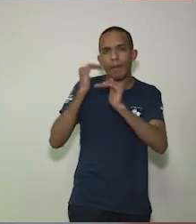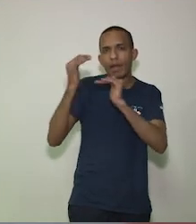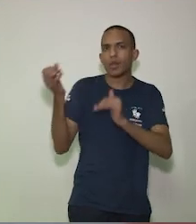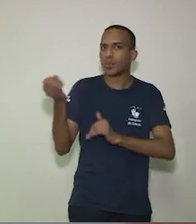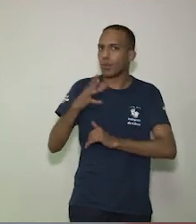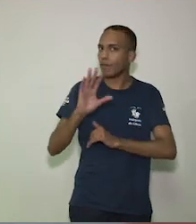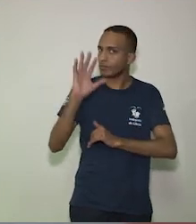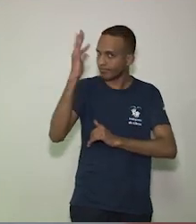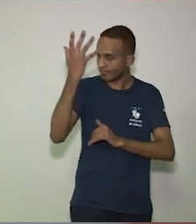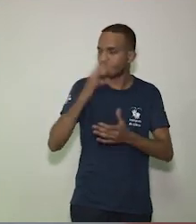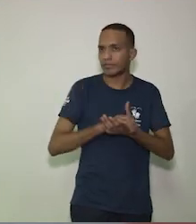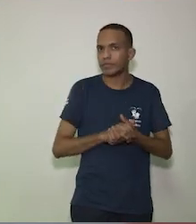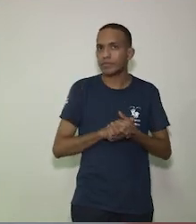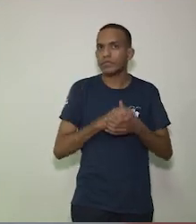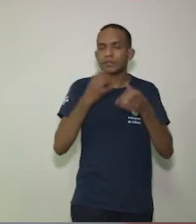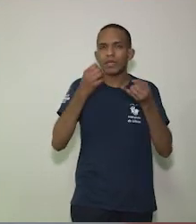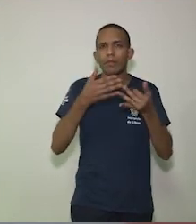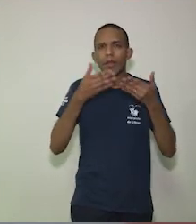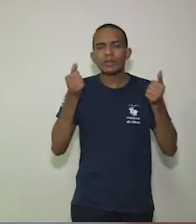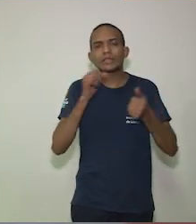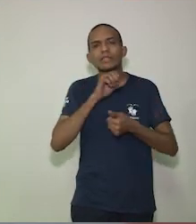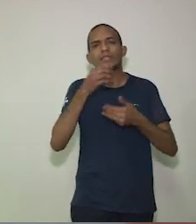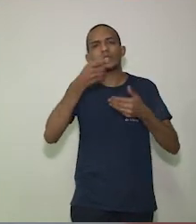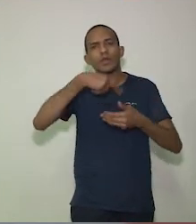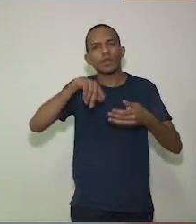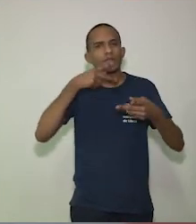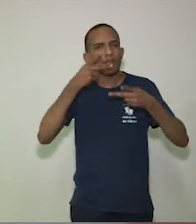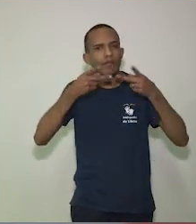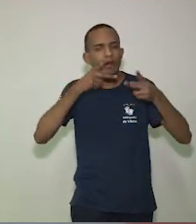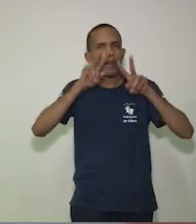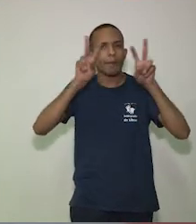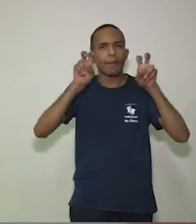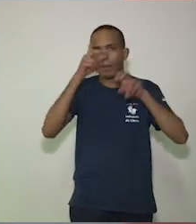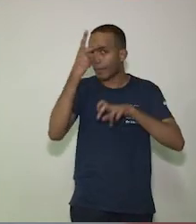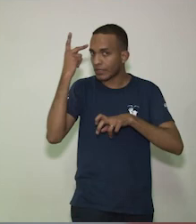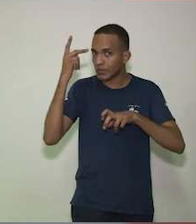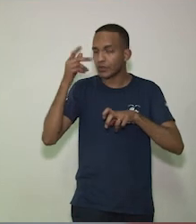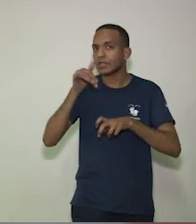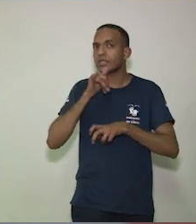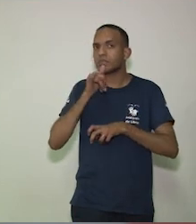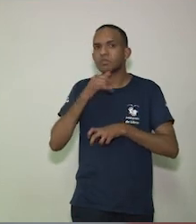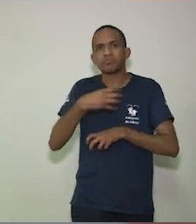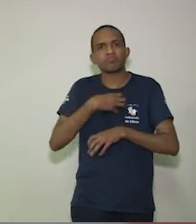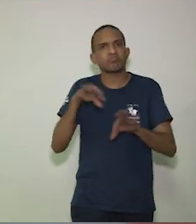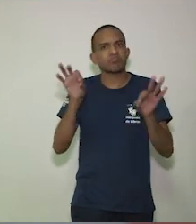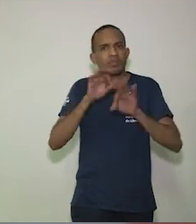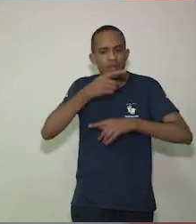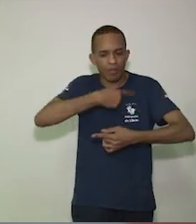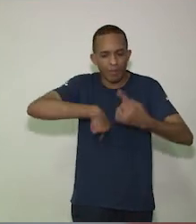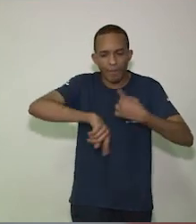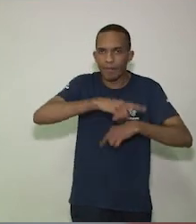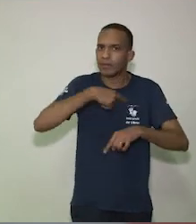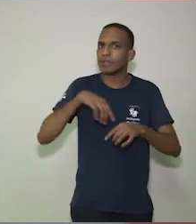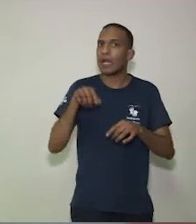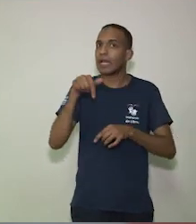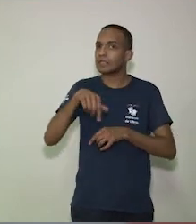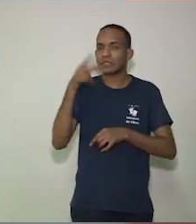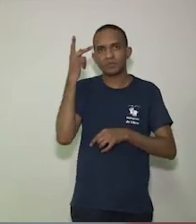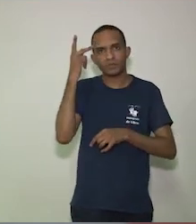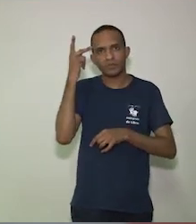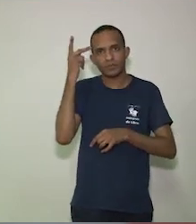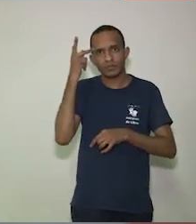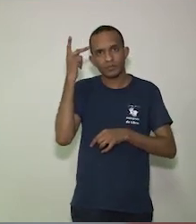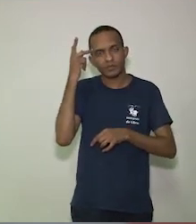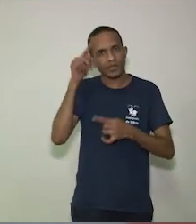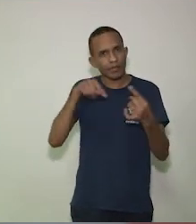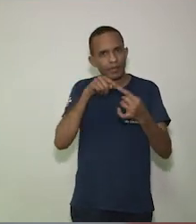novos casos, né? Quando a gente fala em pessoas imunizadas, nós estamos falando de um estoque na cidade de São Paulo. Não